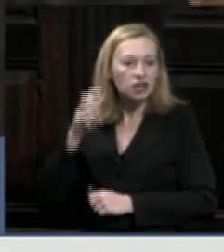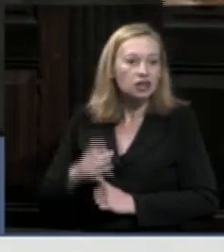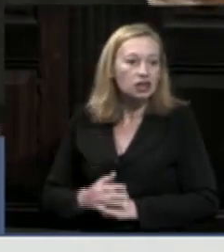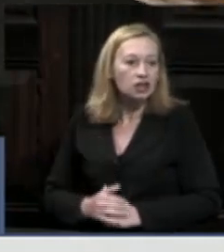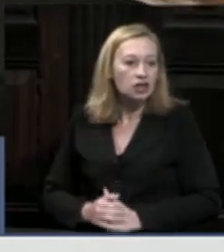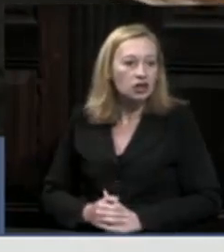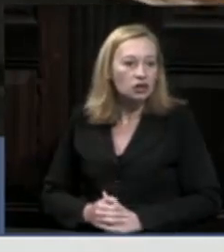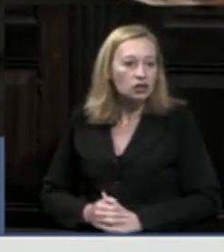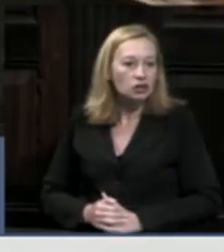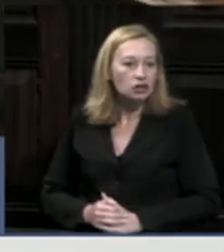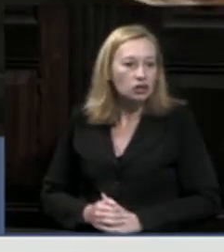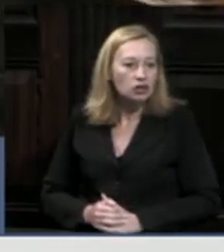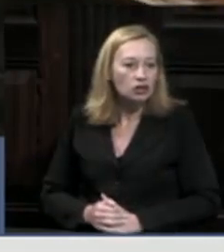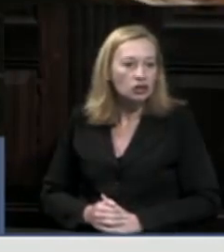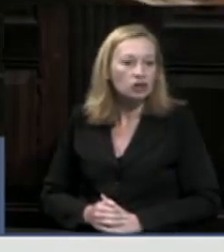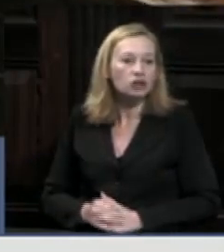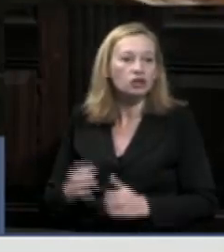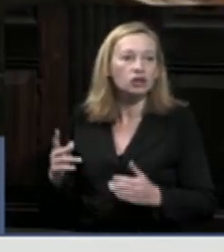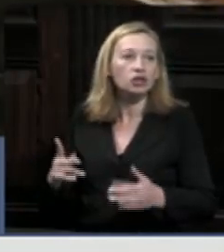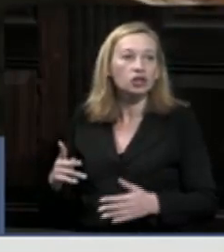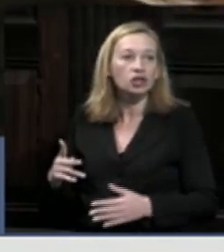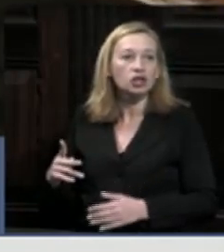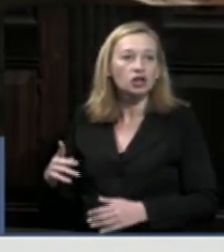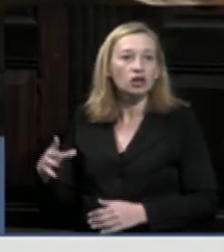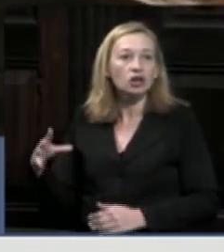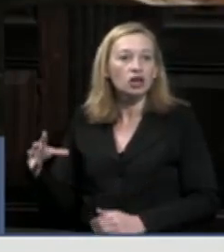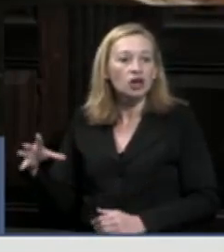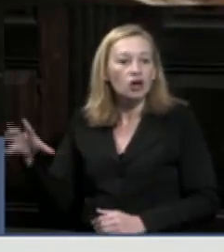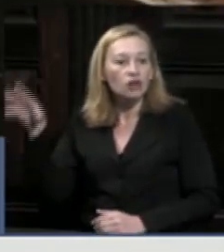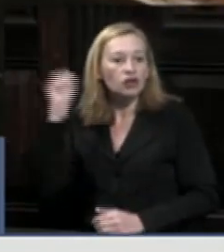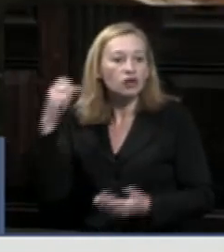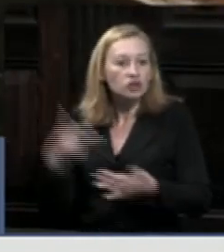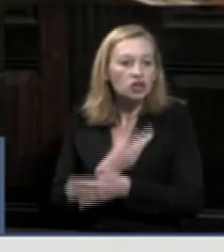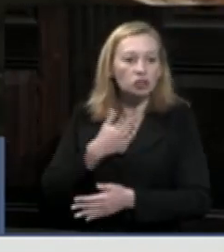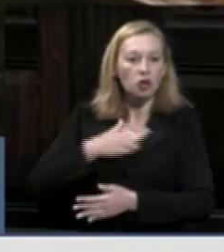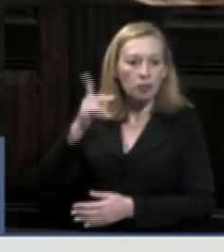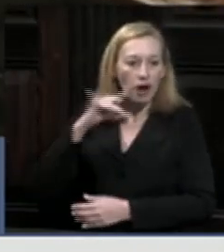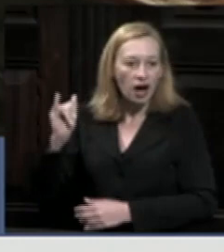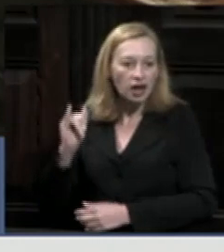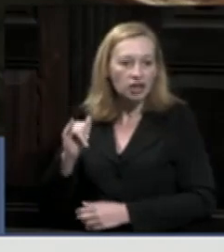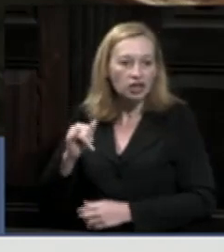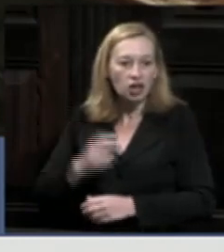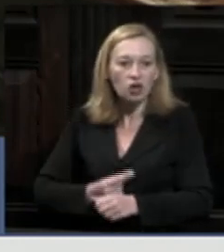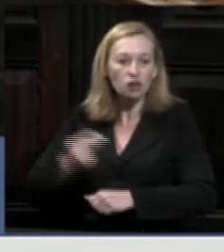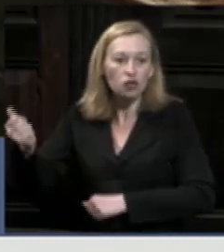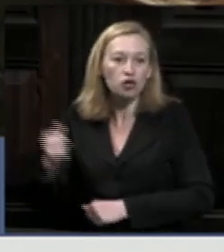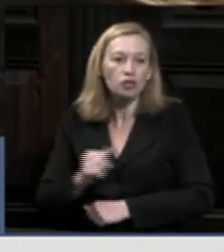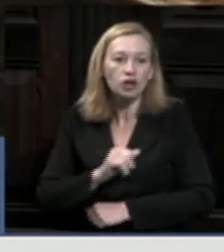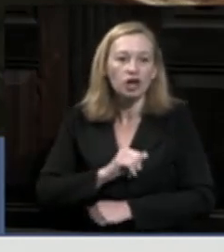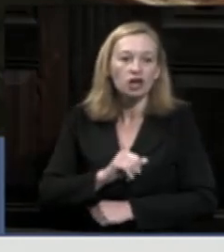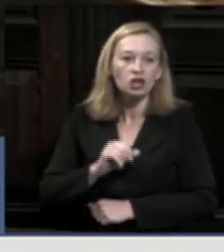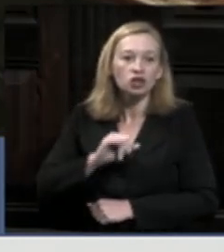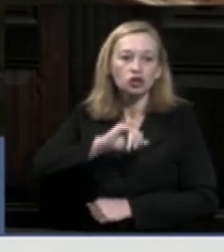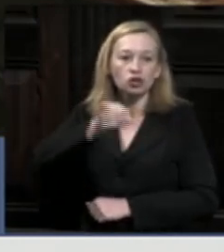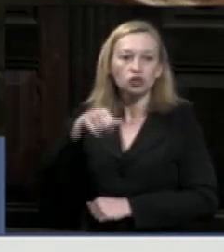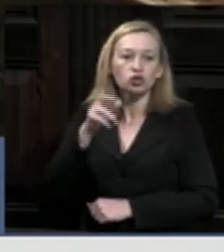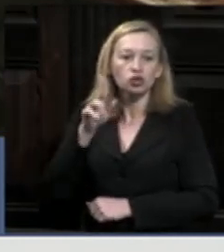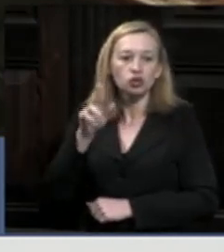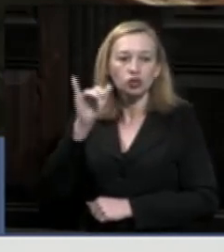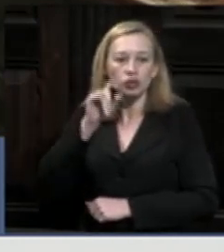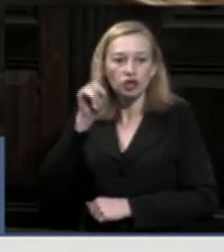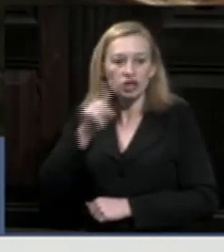por alto que tinha acontecido com meu pai fui imediatamente para juiz de fora um